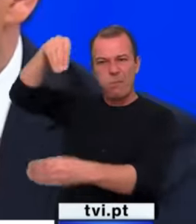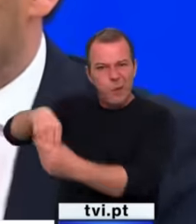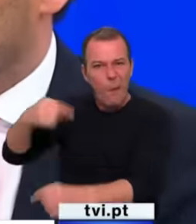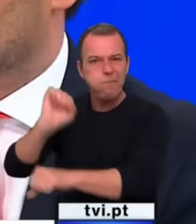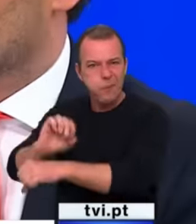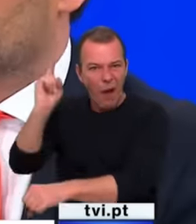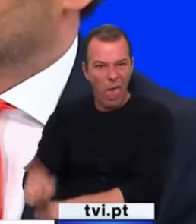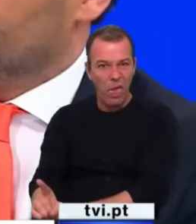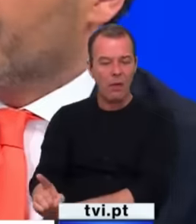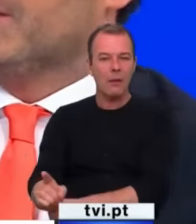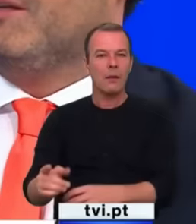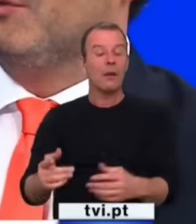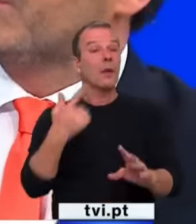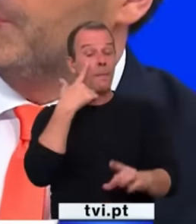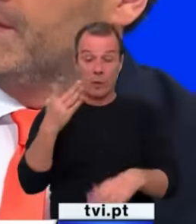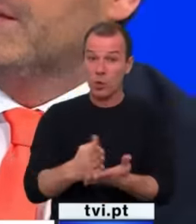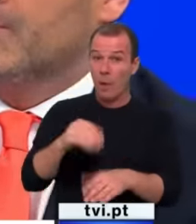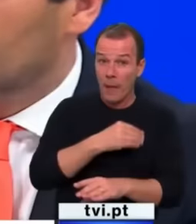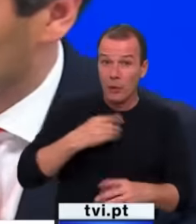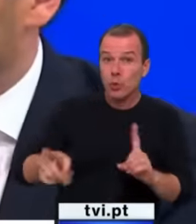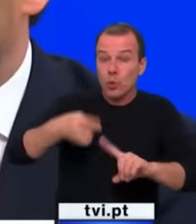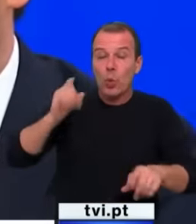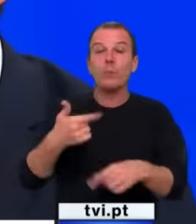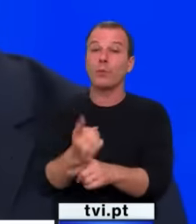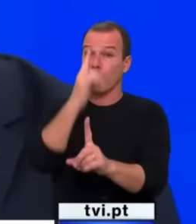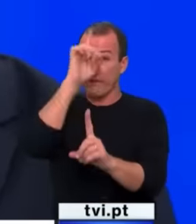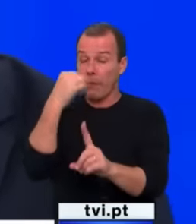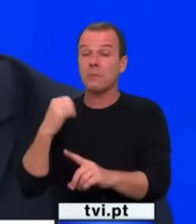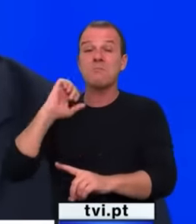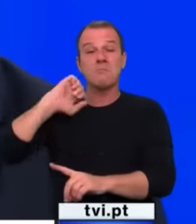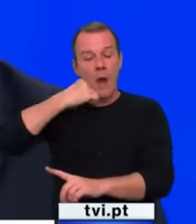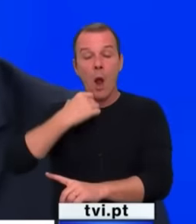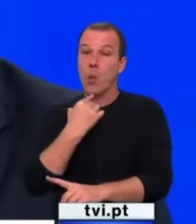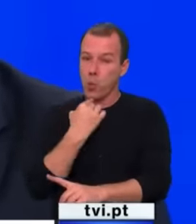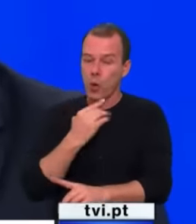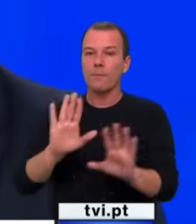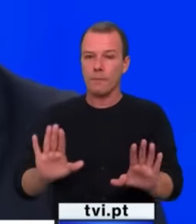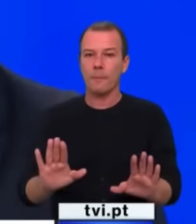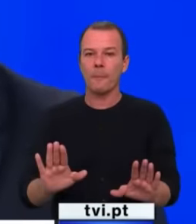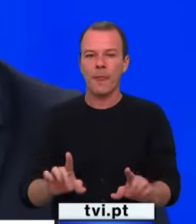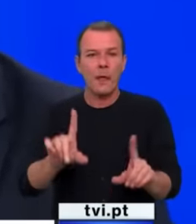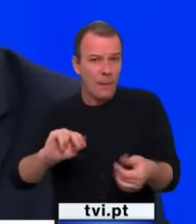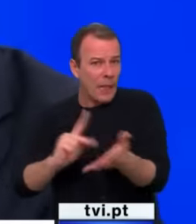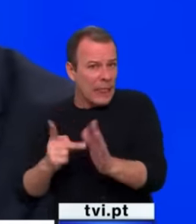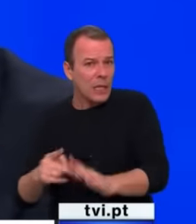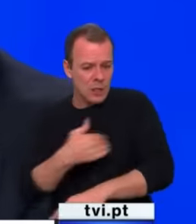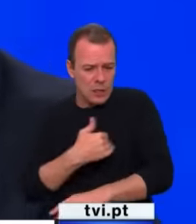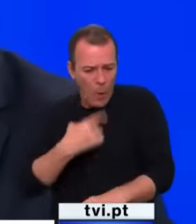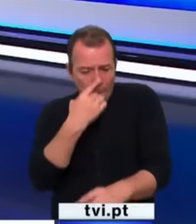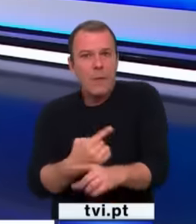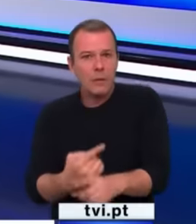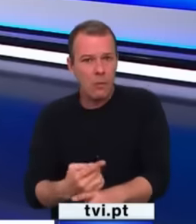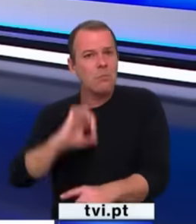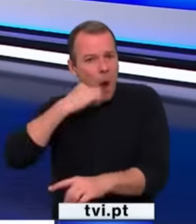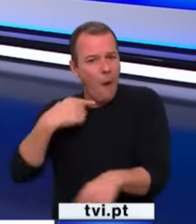mas não só aos médicos, porque os enfermeiros têm sido os mais penalizados no, sistema, no Serviço Nacional de Saúde e aos próprios técnicos de saúde, aos profissionais de saúde em